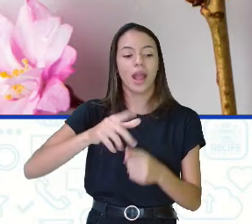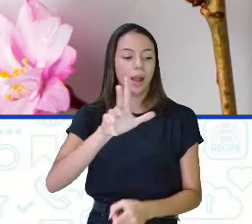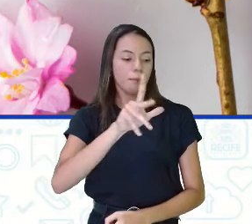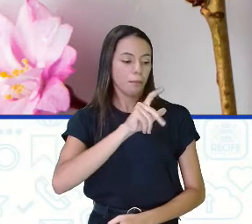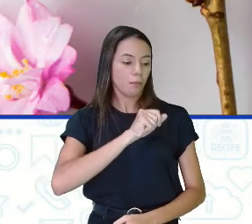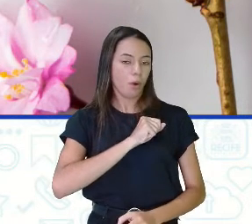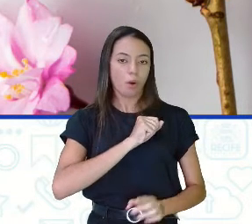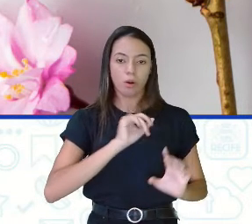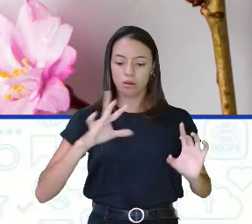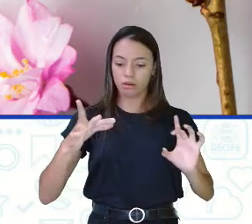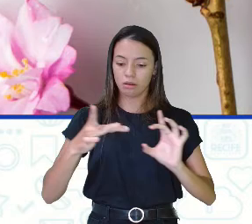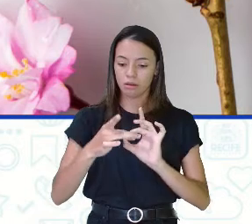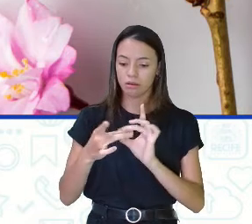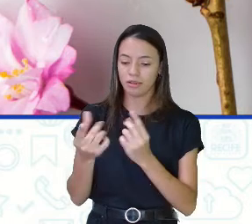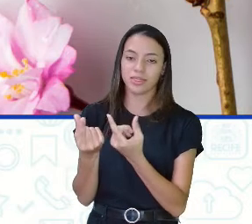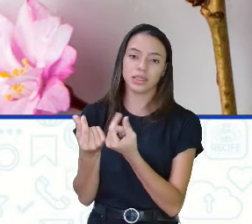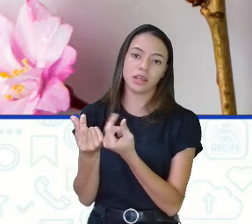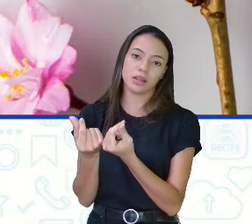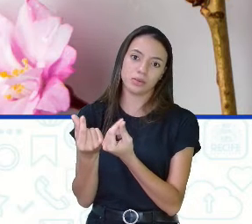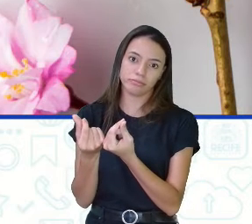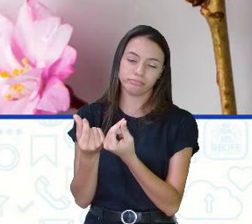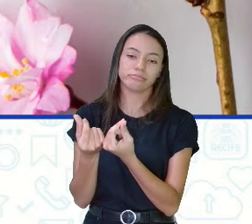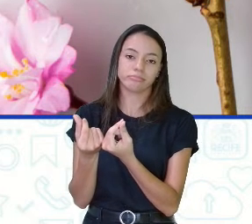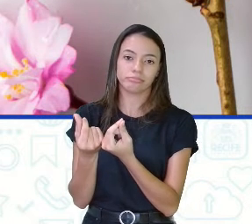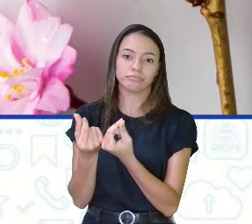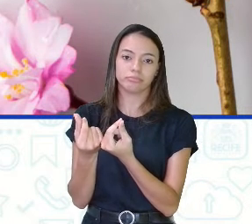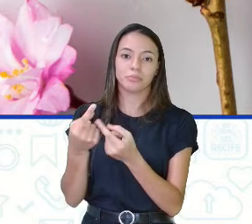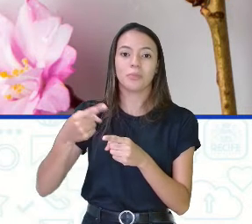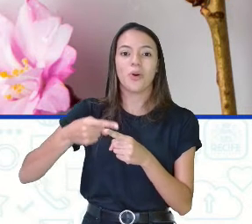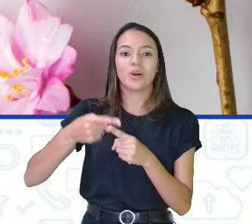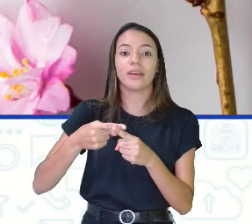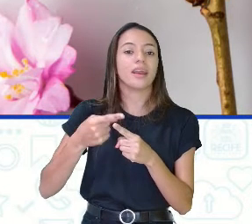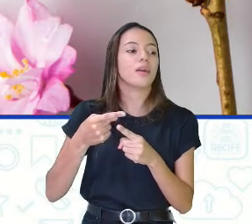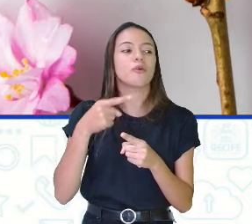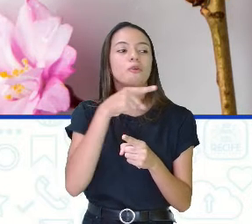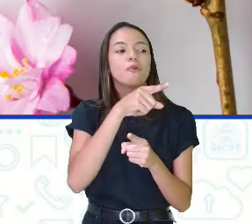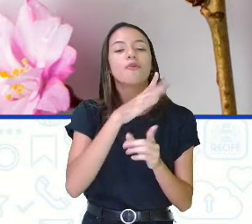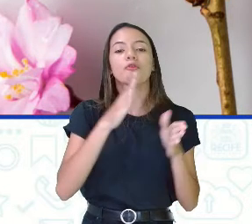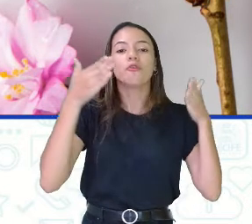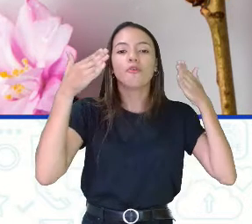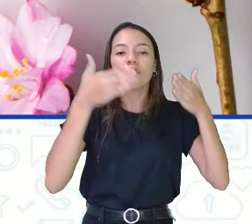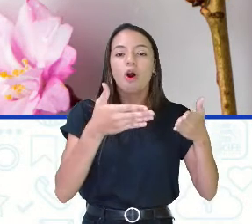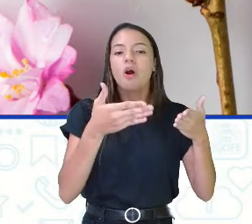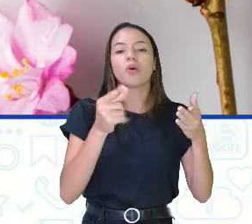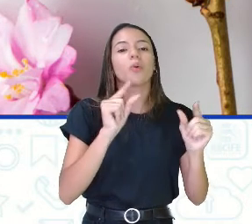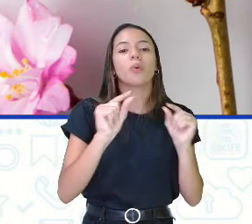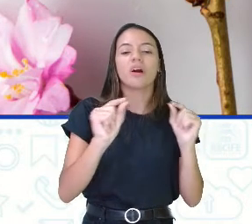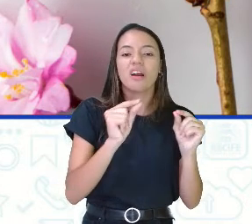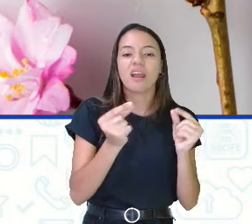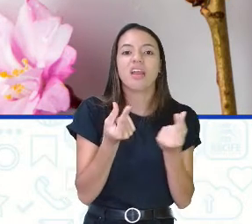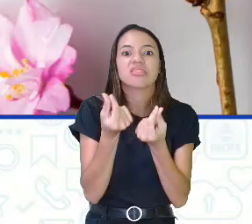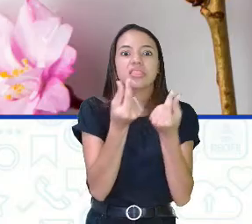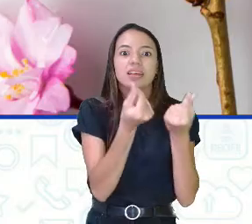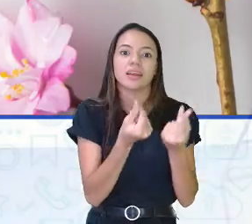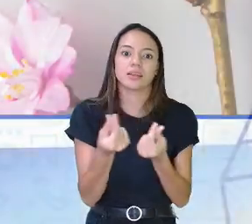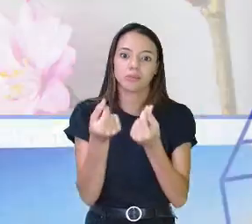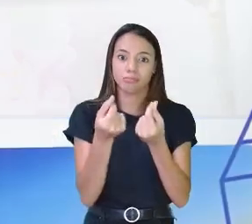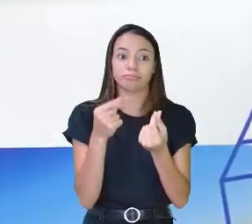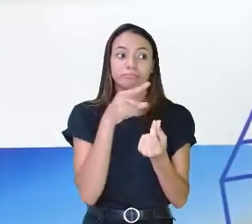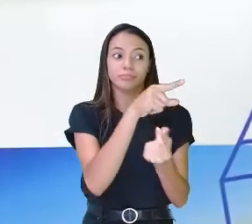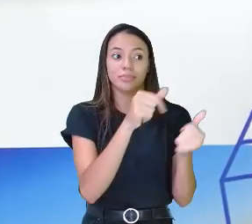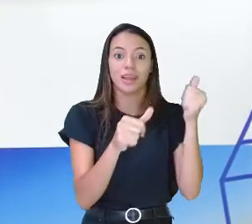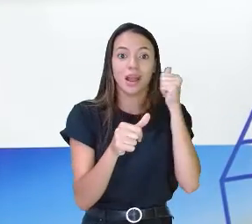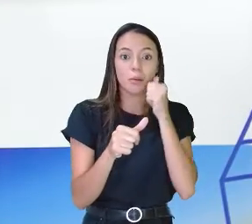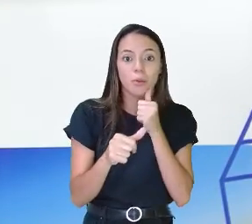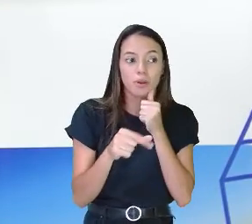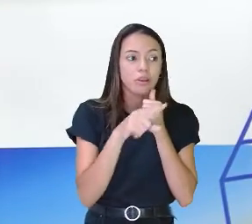né, ao dinheiro. Então, já que esse é um sentimento despido de interesse. Nesse sentido, entende-se que ela, na verdade,